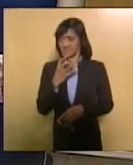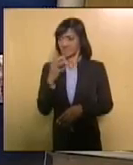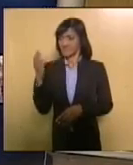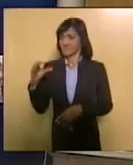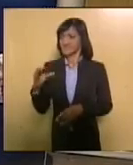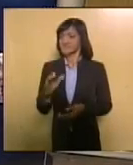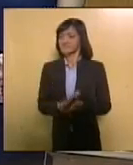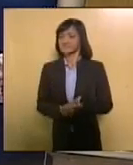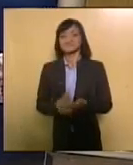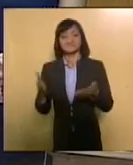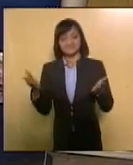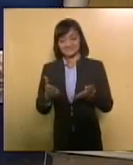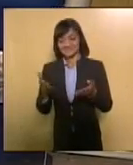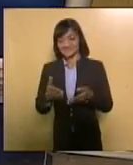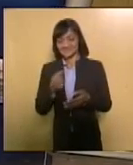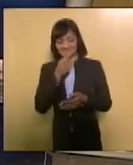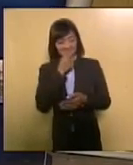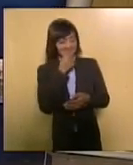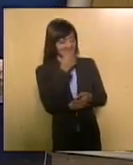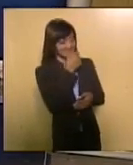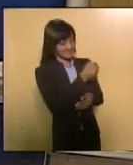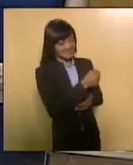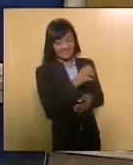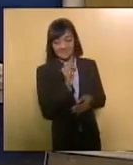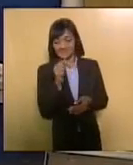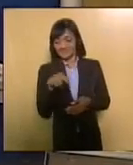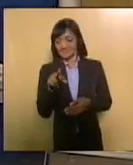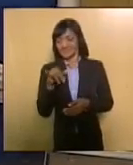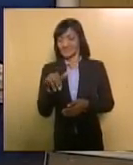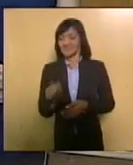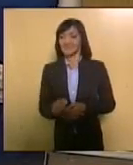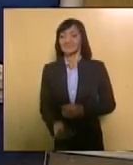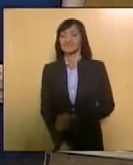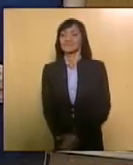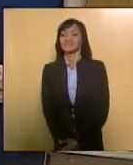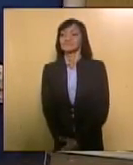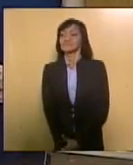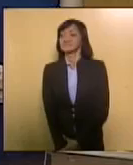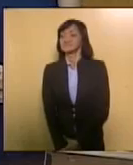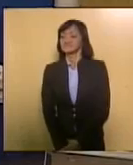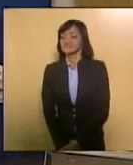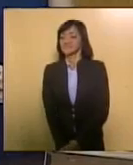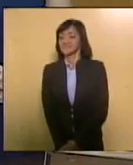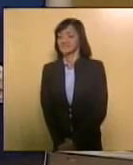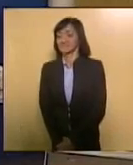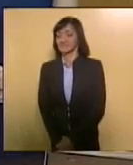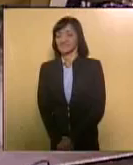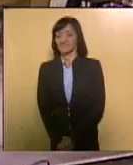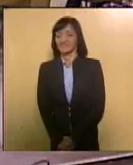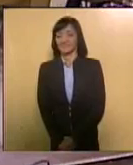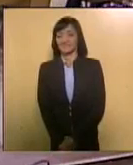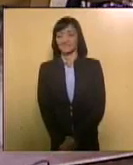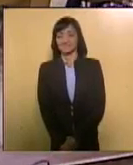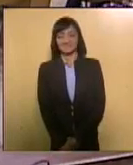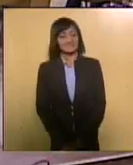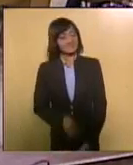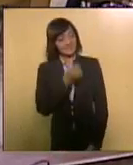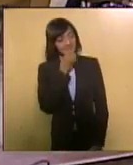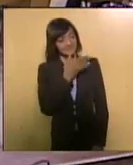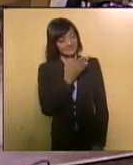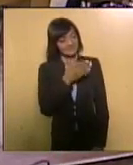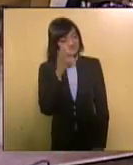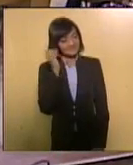Agora sim eu deixo essaa aqui com a parte mais triste que é falar das vítimas Obrigada Dani Sempre ótimo te